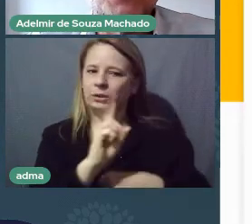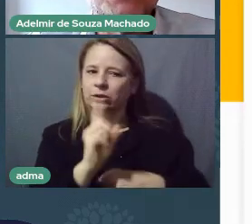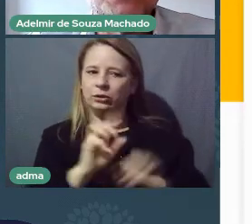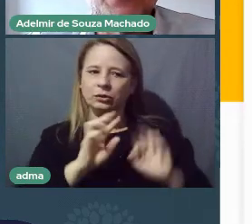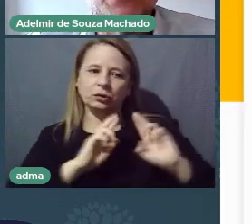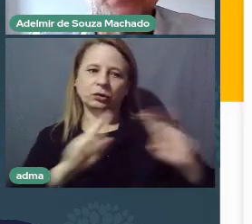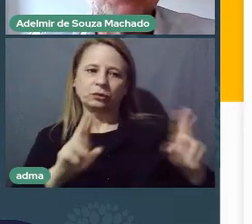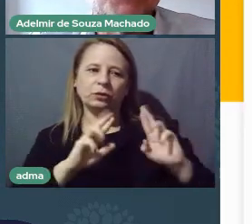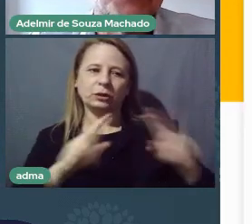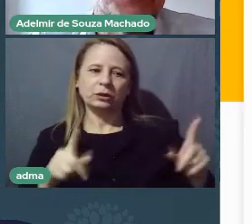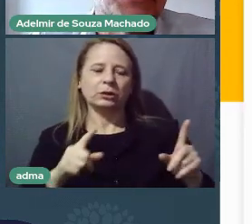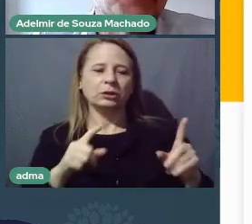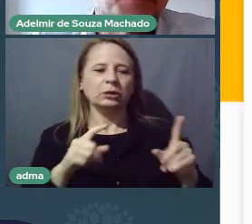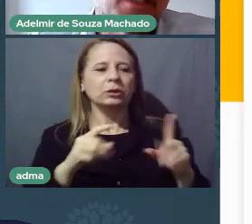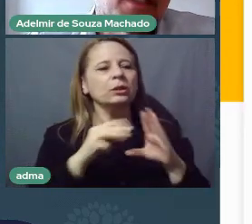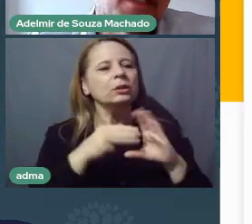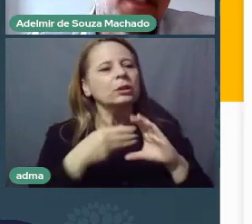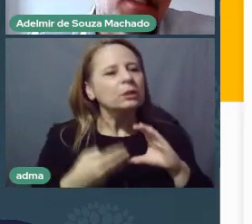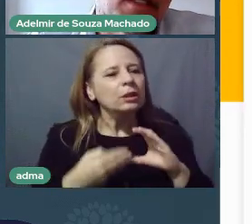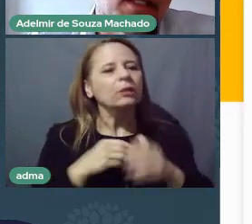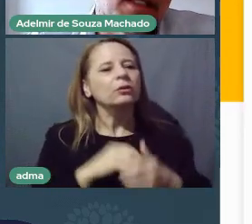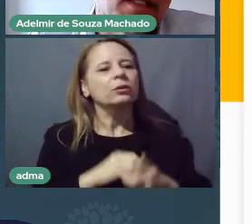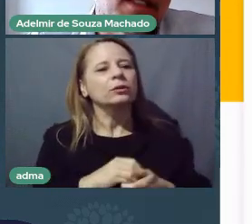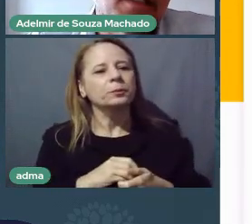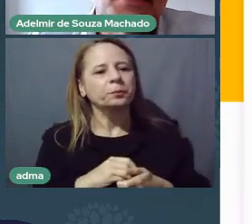ter células, vamos dizer assim,